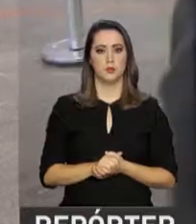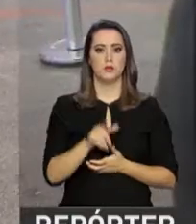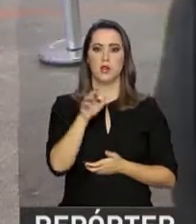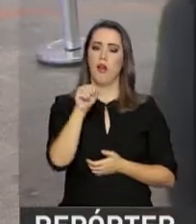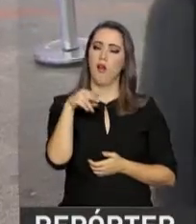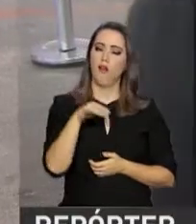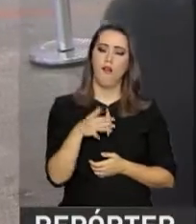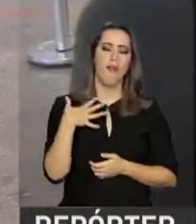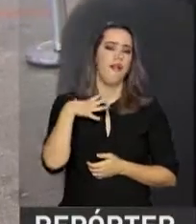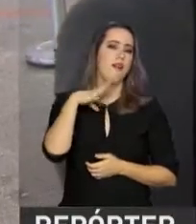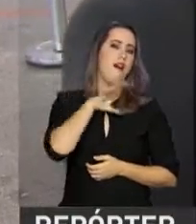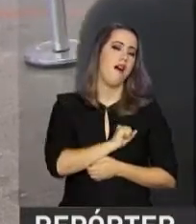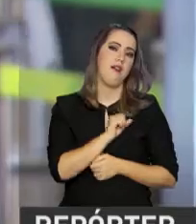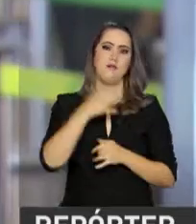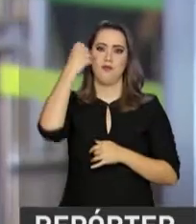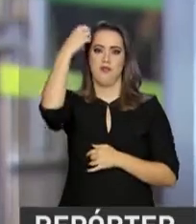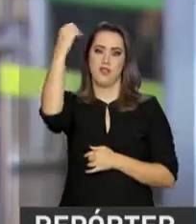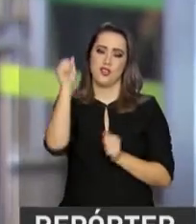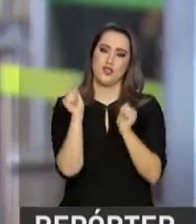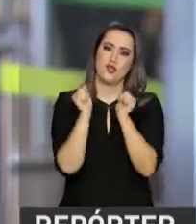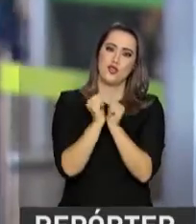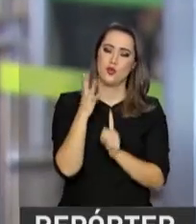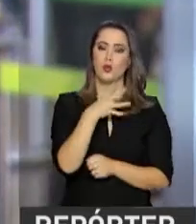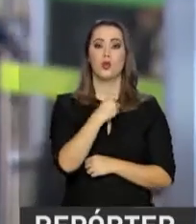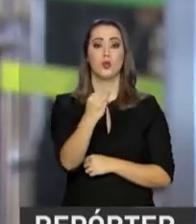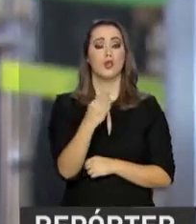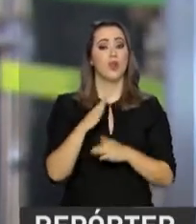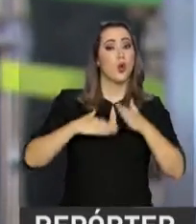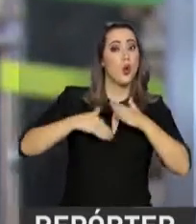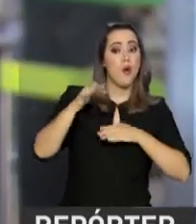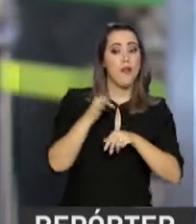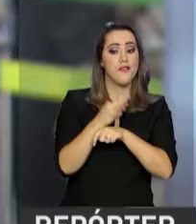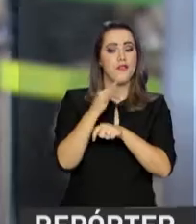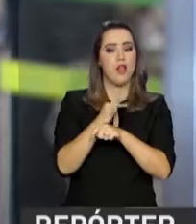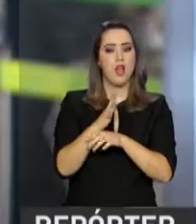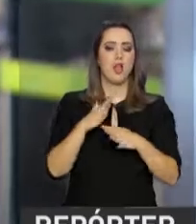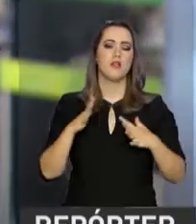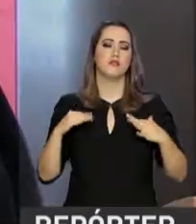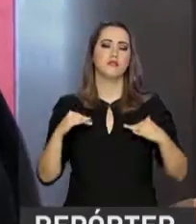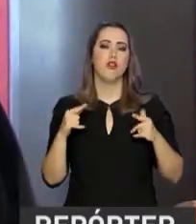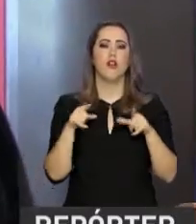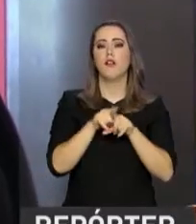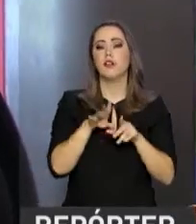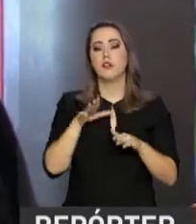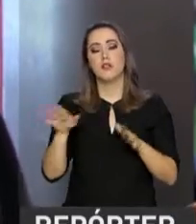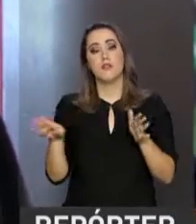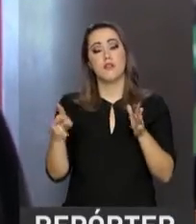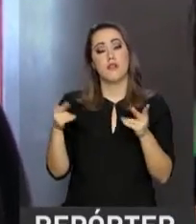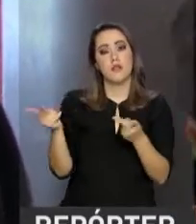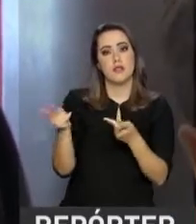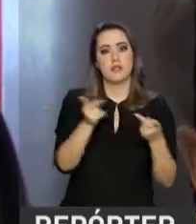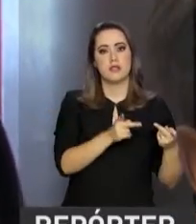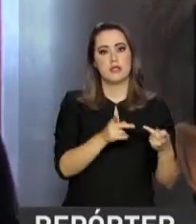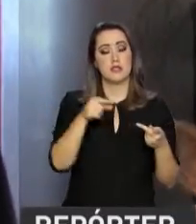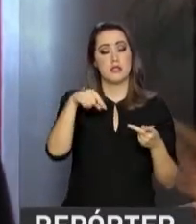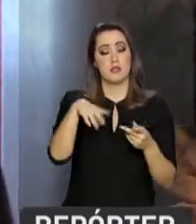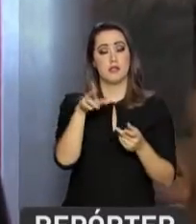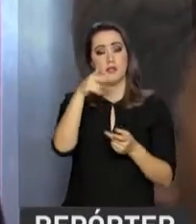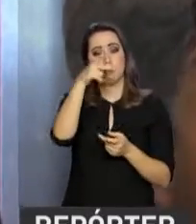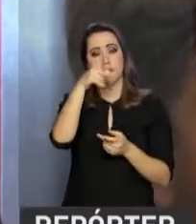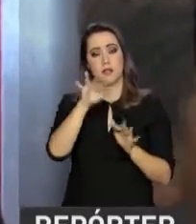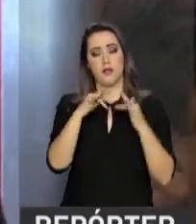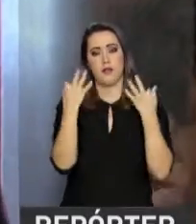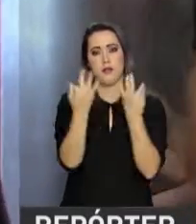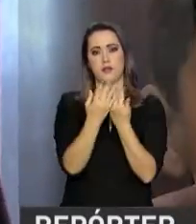Anne adora viajar com os filhos. Qualquer folga no trabalho ou férias, eles aproveitam para visitar a família em Natal. Esse ano, os